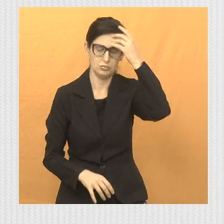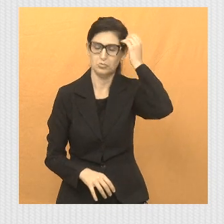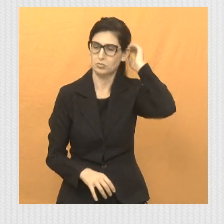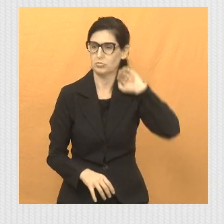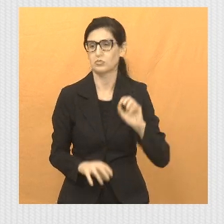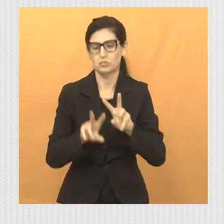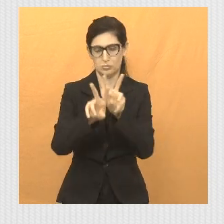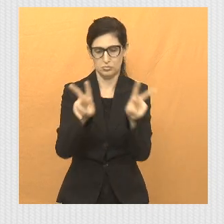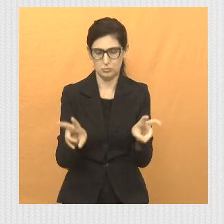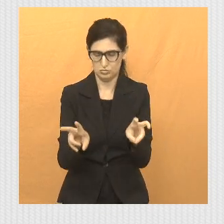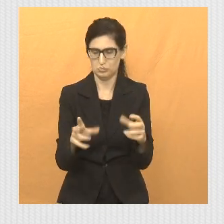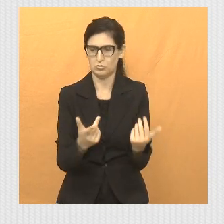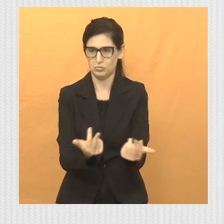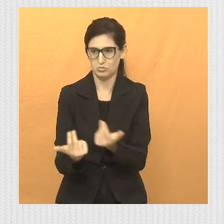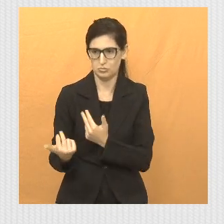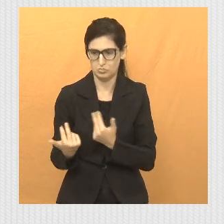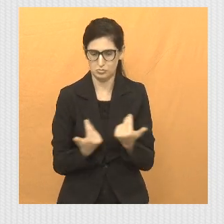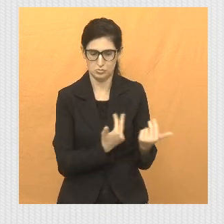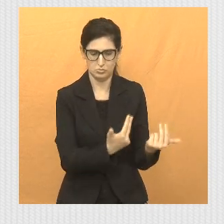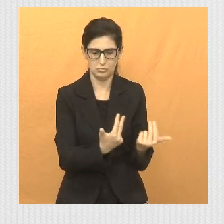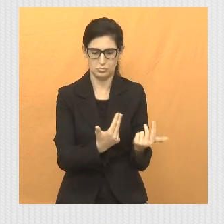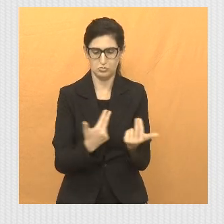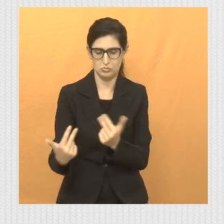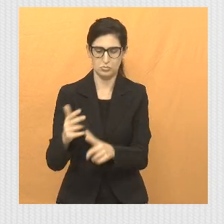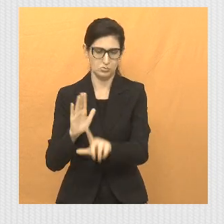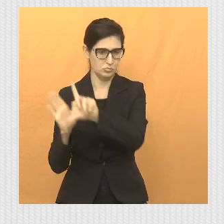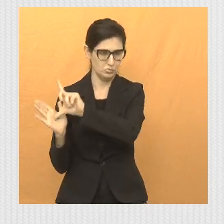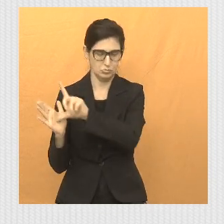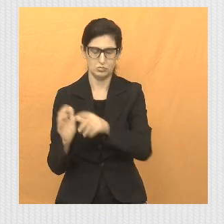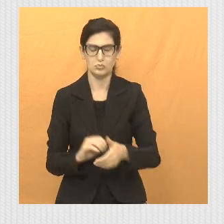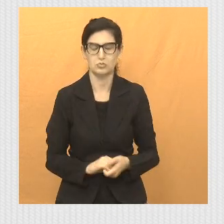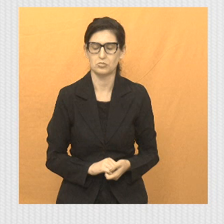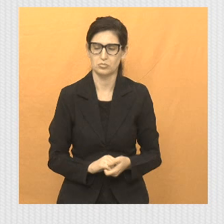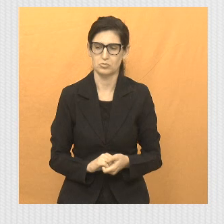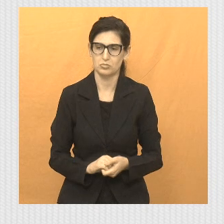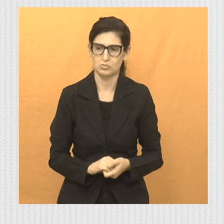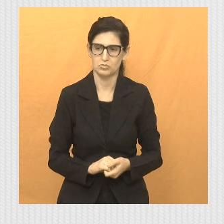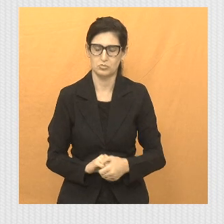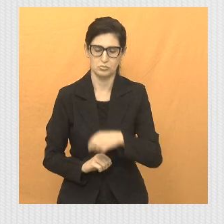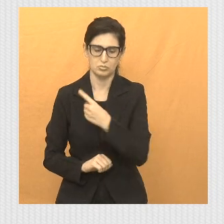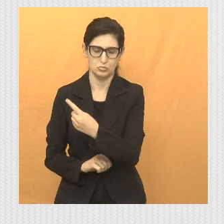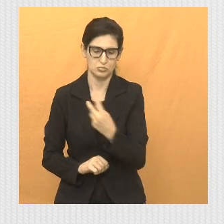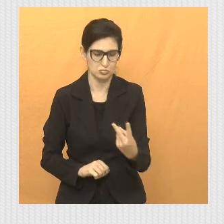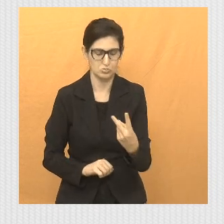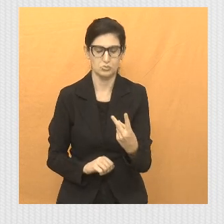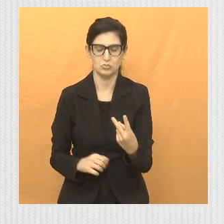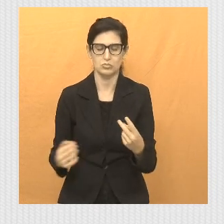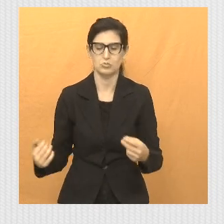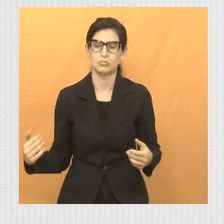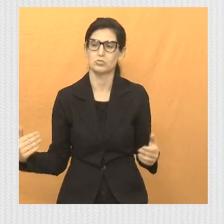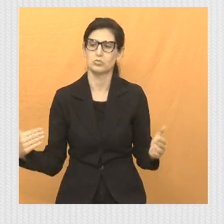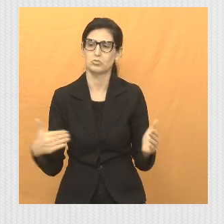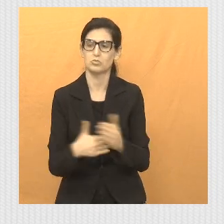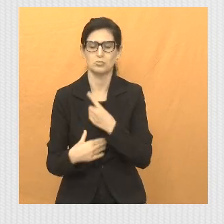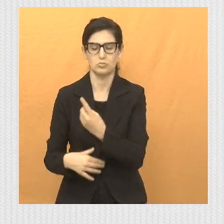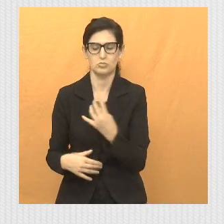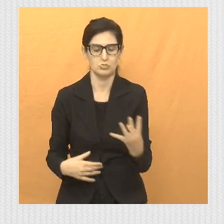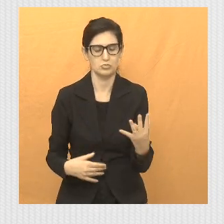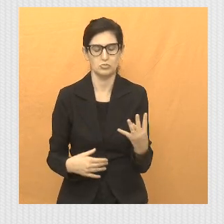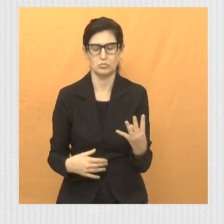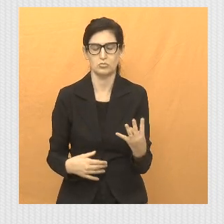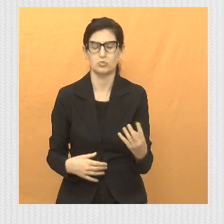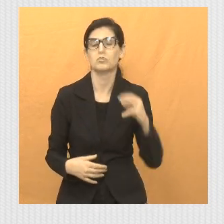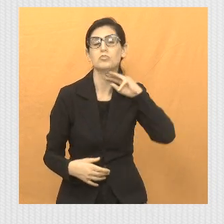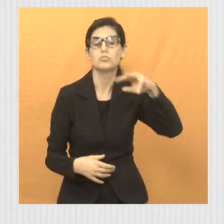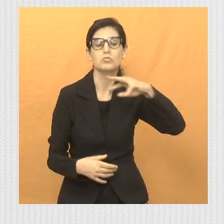mesmo tema das pré-conferências. Ela aconteceu de 12 a 14 de março e tivemos